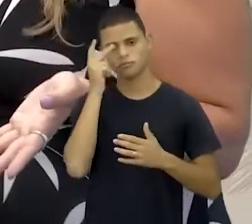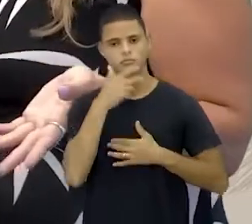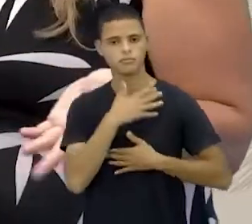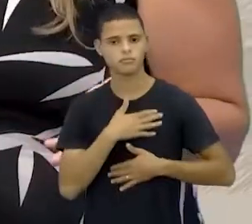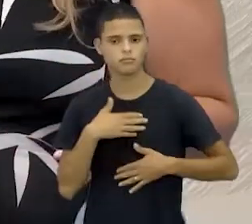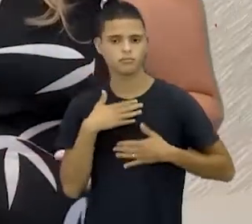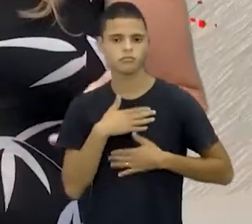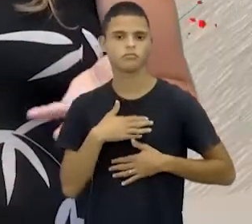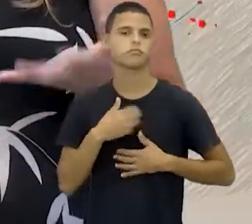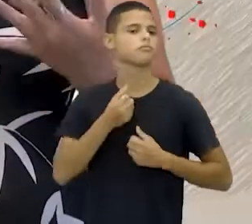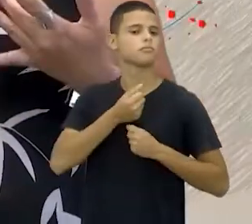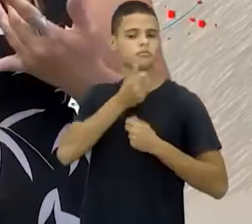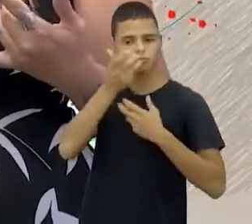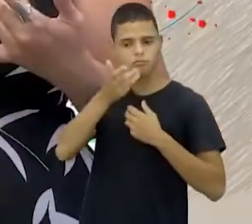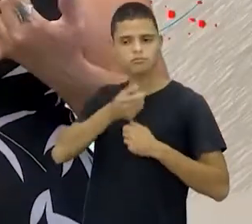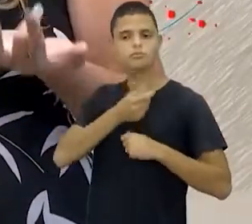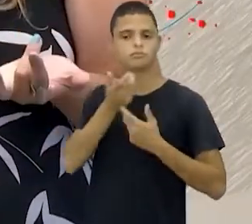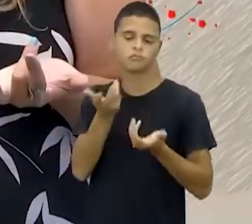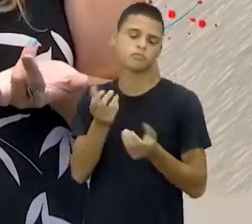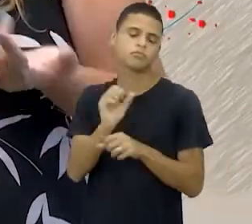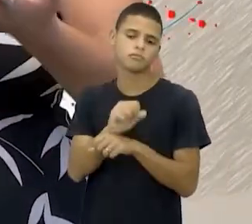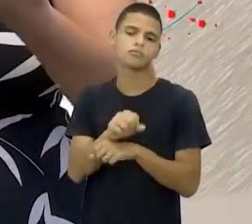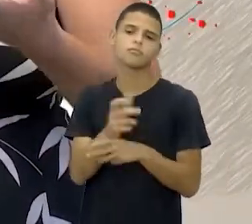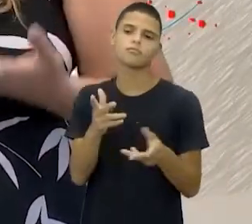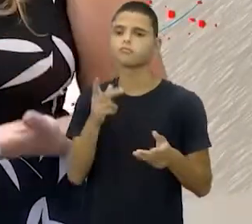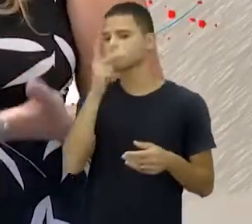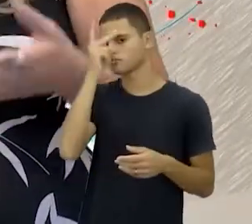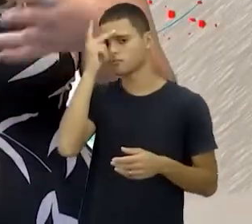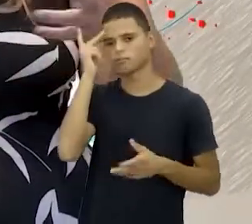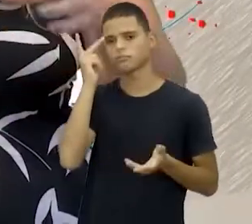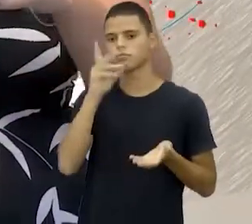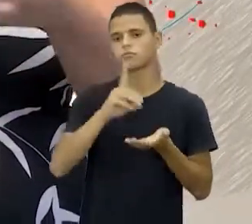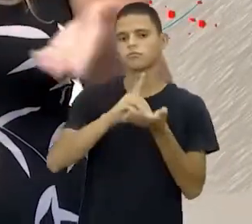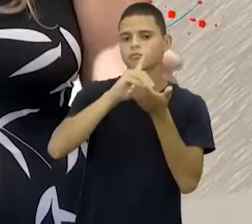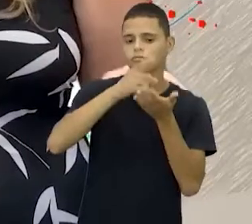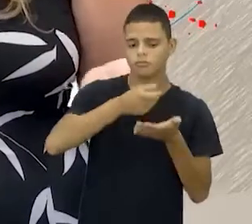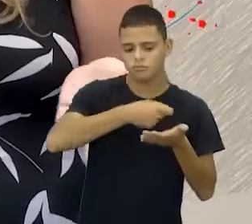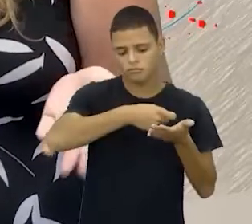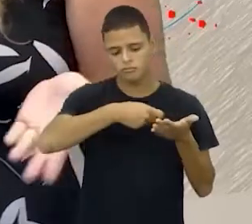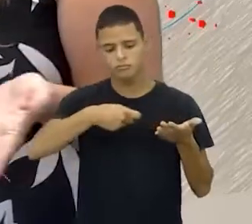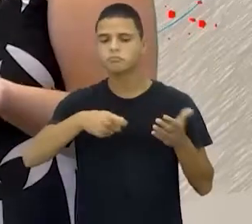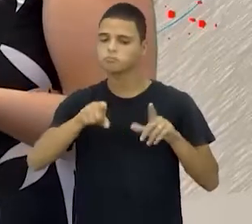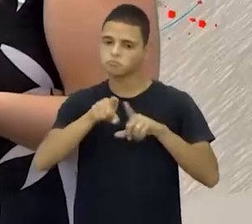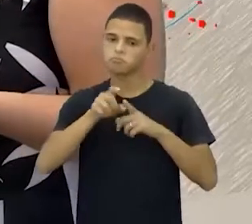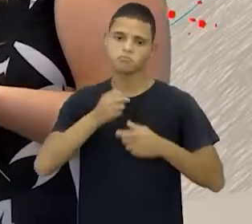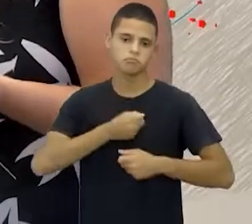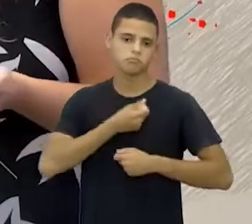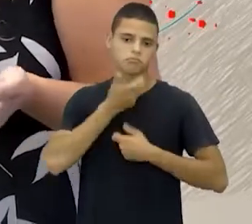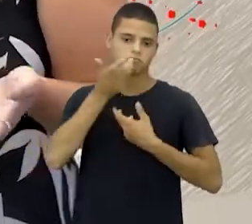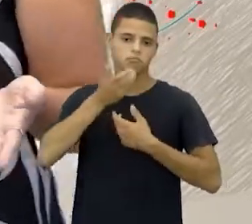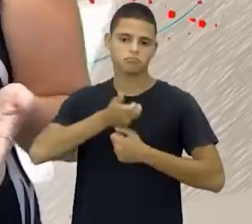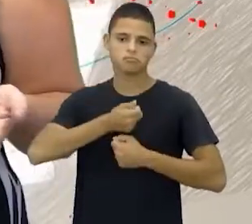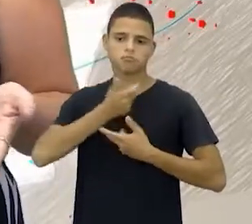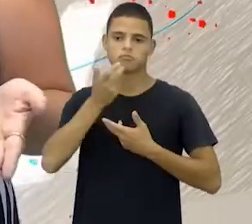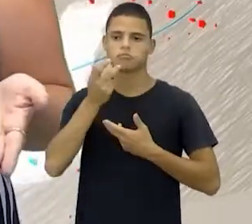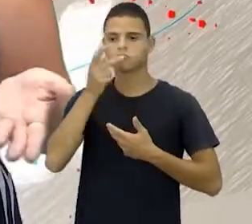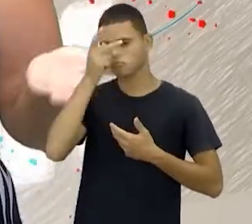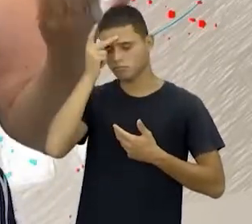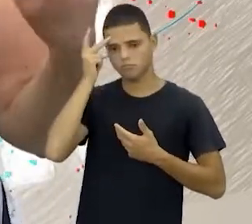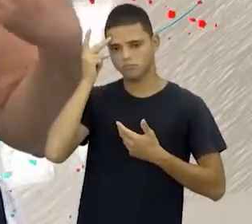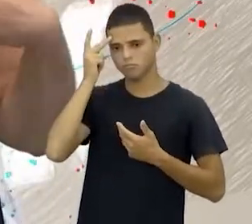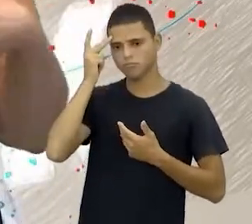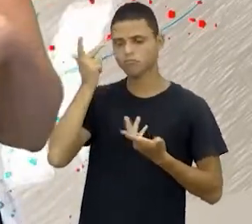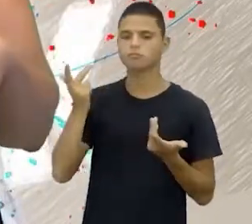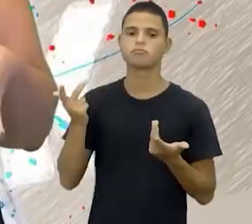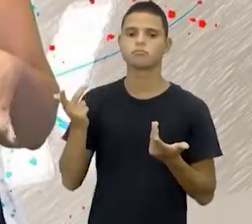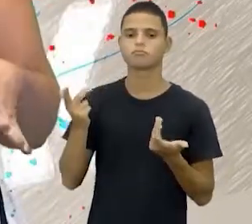se expressar. Quem escreve no diário, escreve, também é uma forma de se expressar. Quem canta, mas